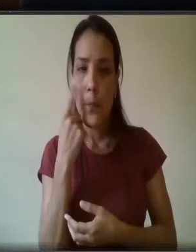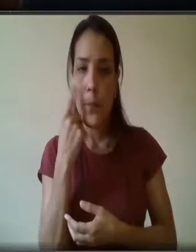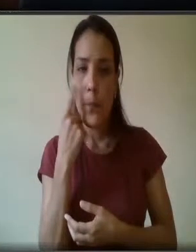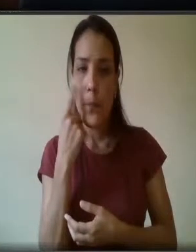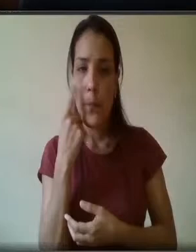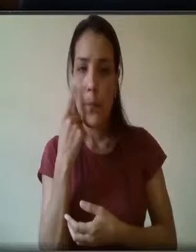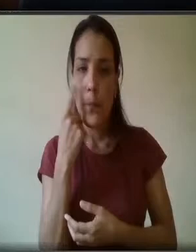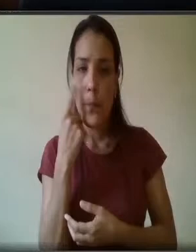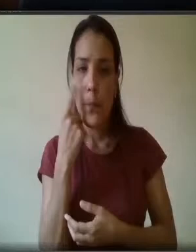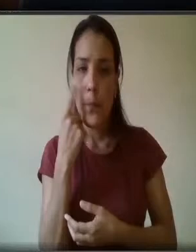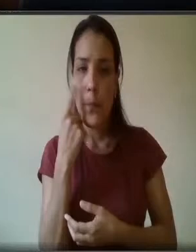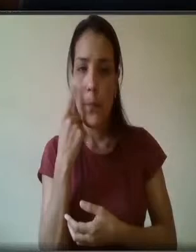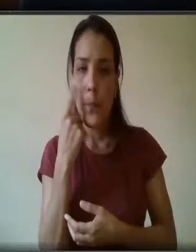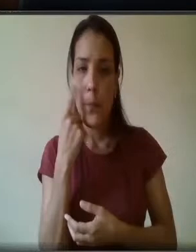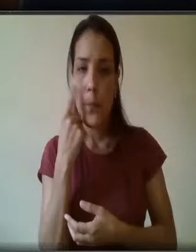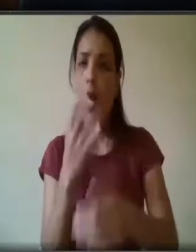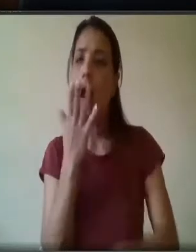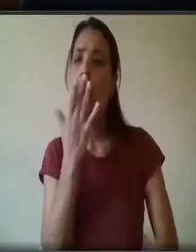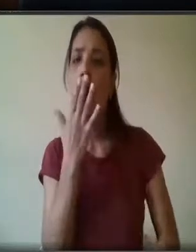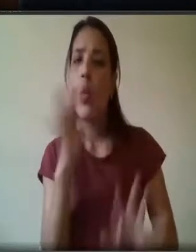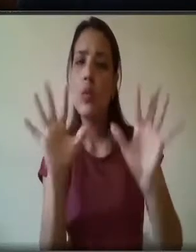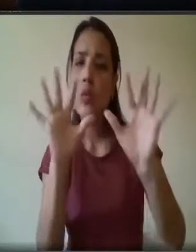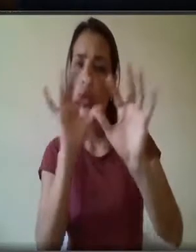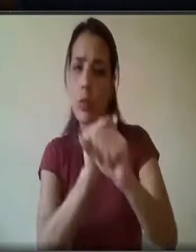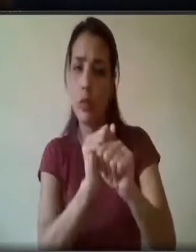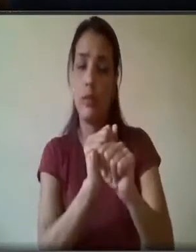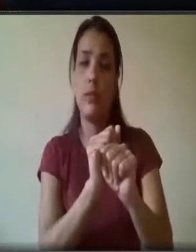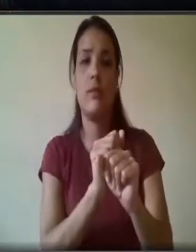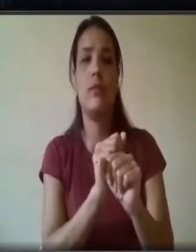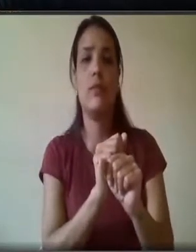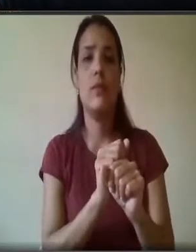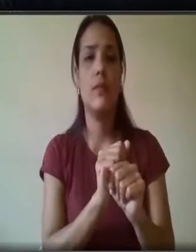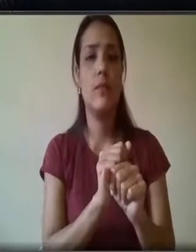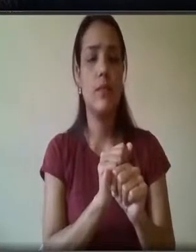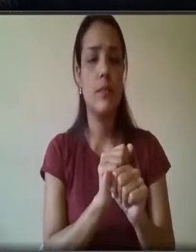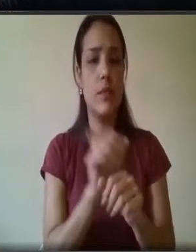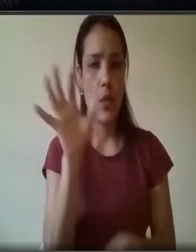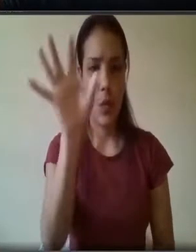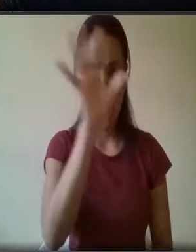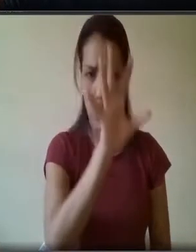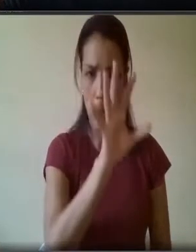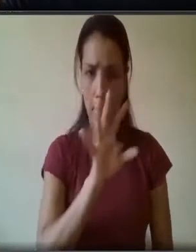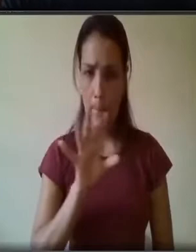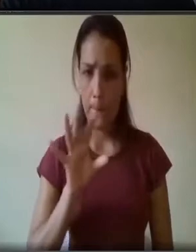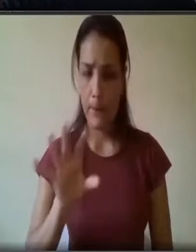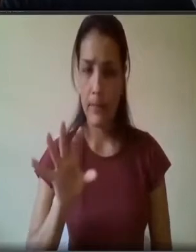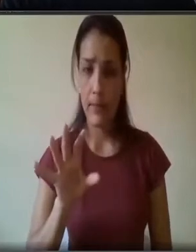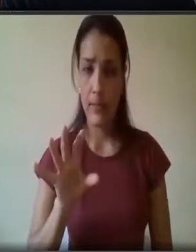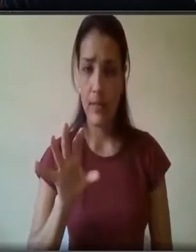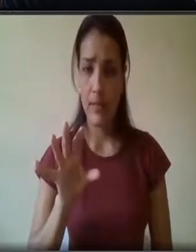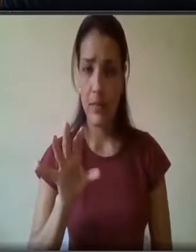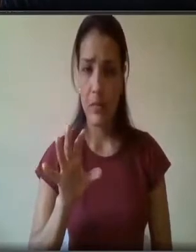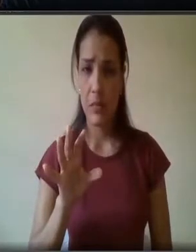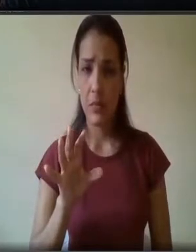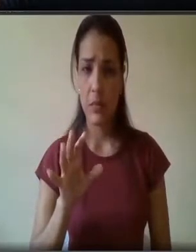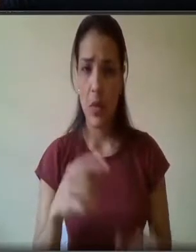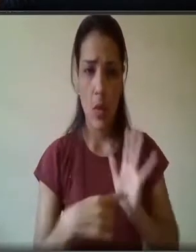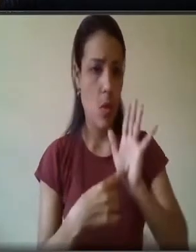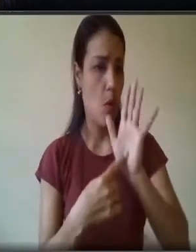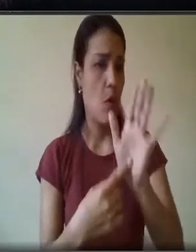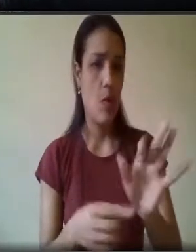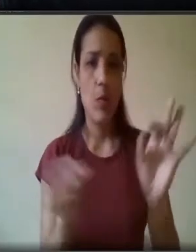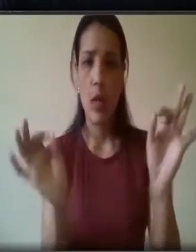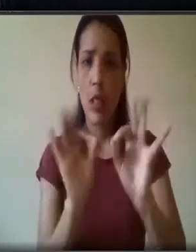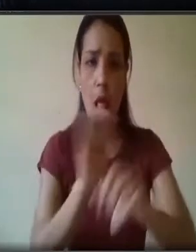escura. Então, aí o mapa, ele não está mostrando para vocês os planaltos e as planícies,